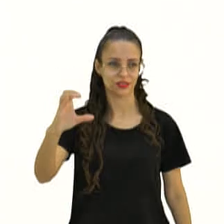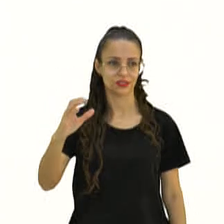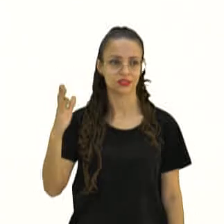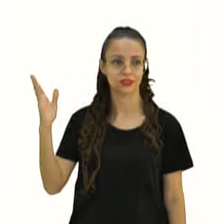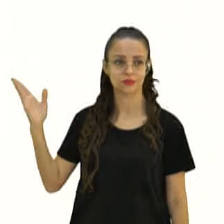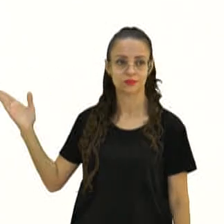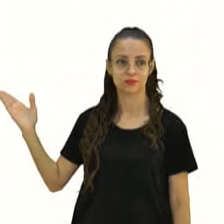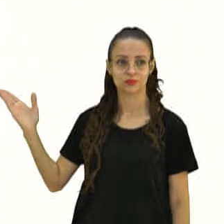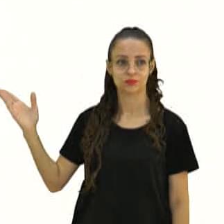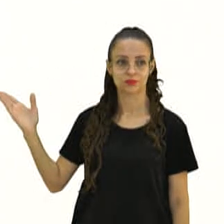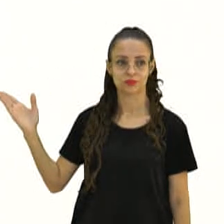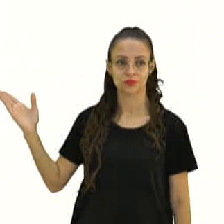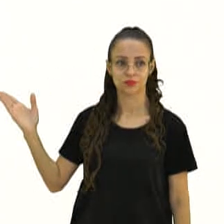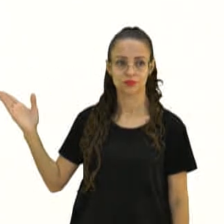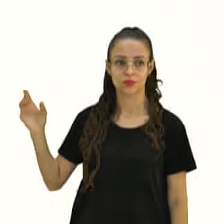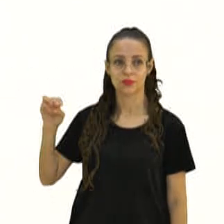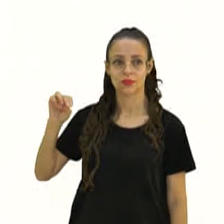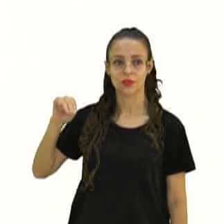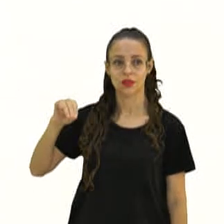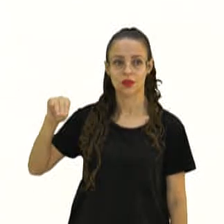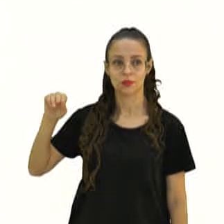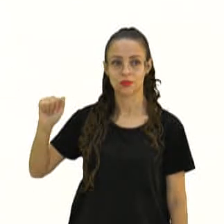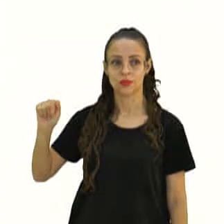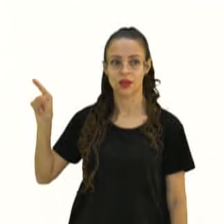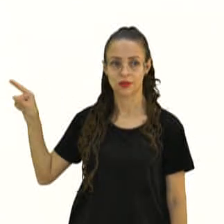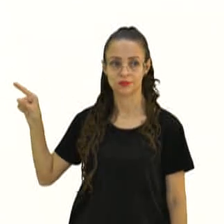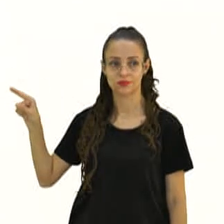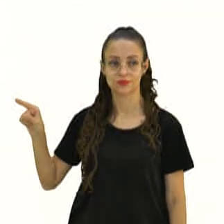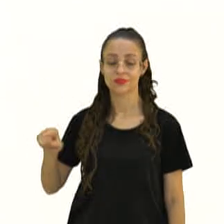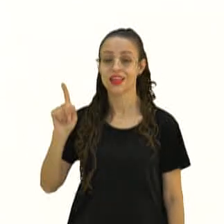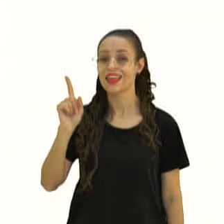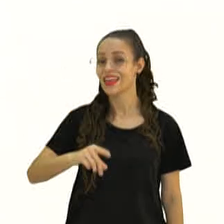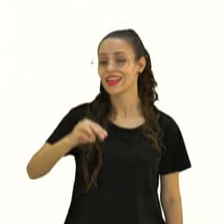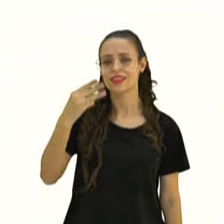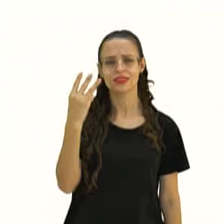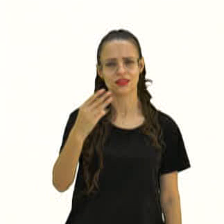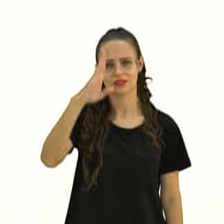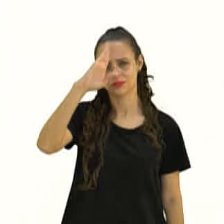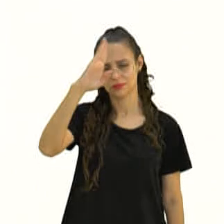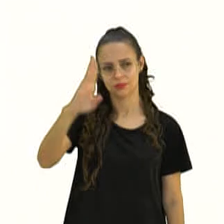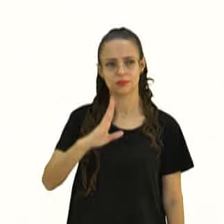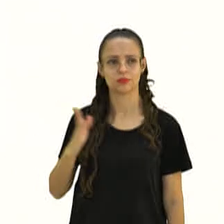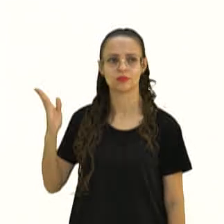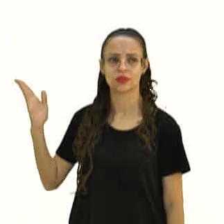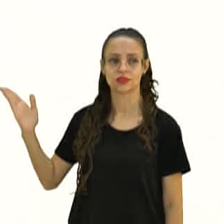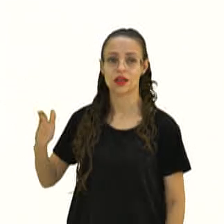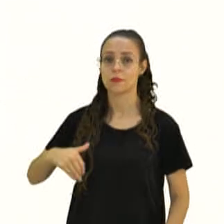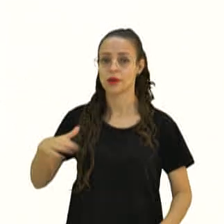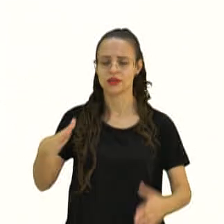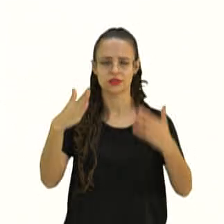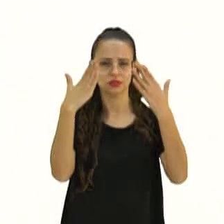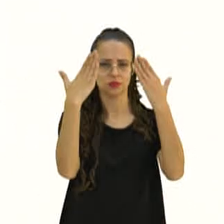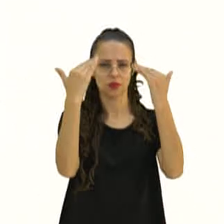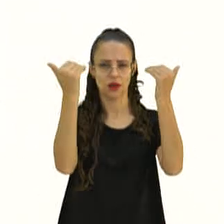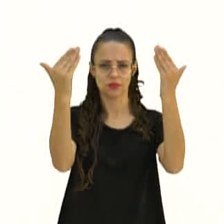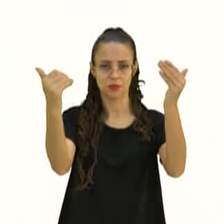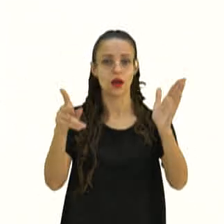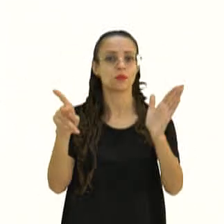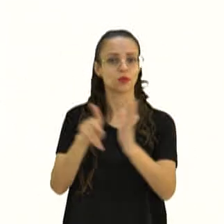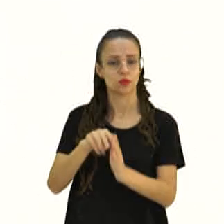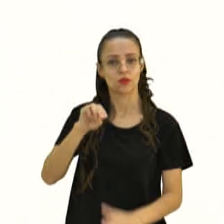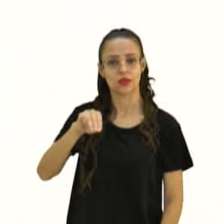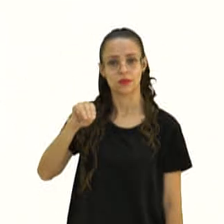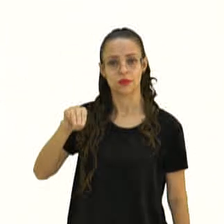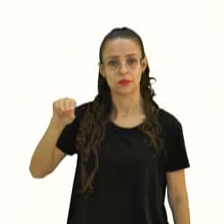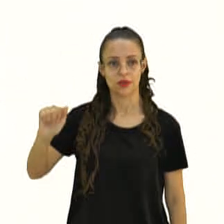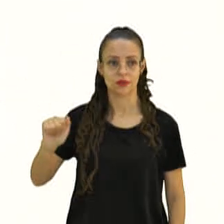o Bellator e o World Series of Fights, né? Então essas aqui são as três modalidades mais populares de MMA que